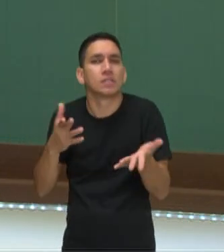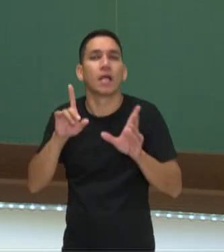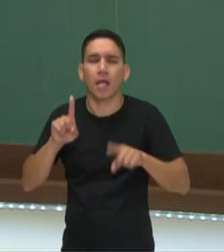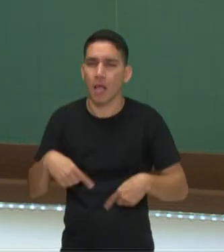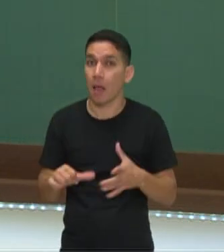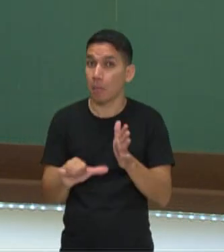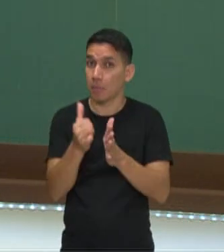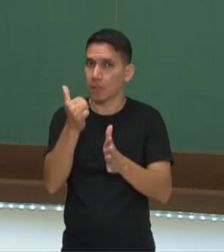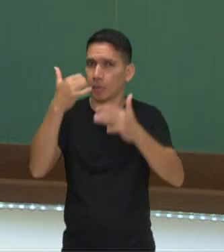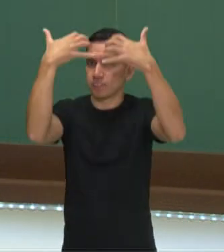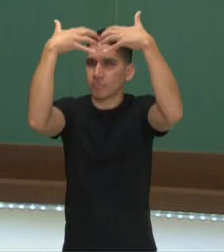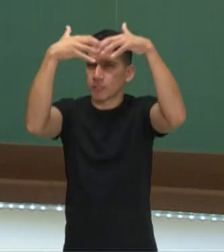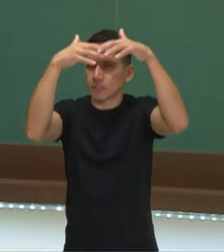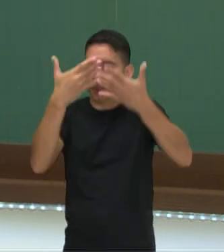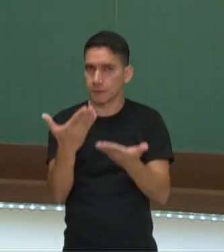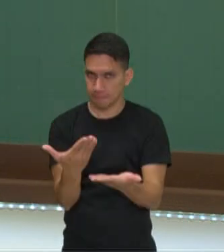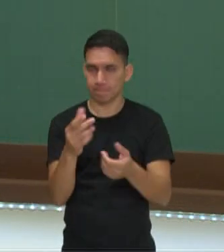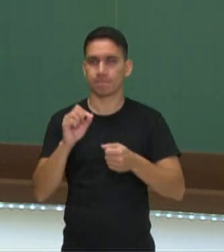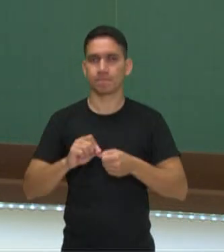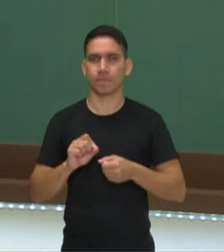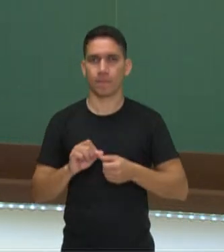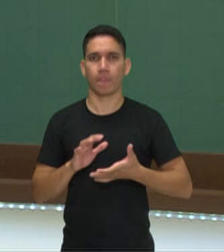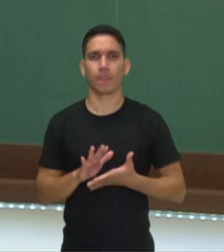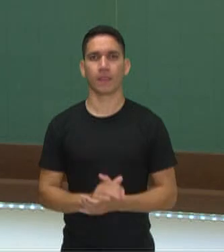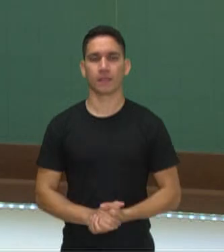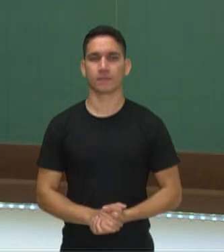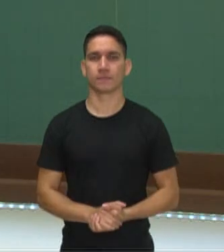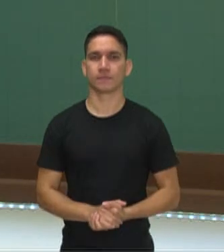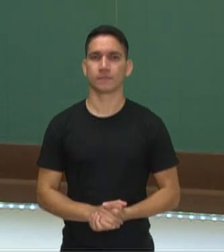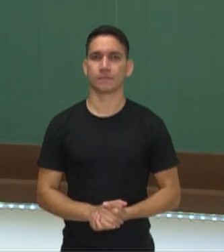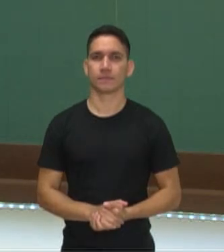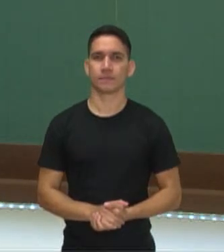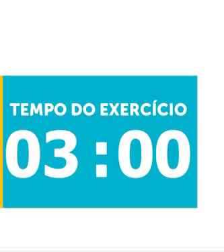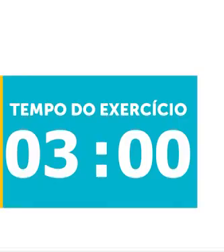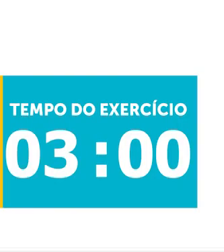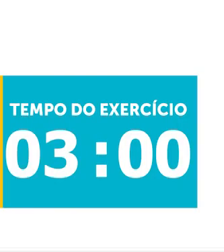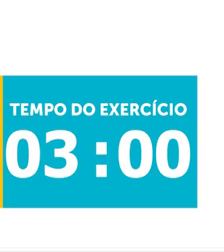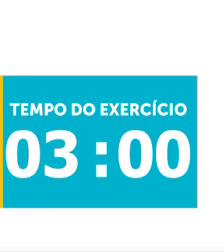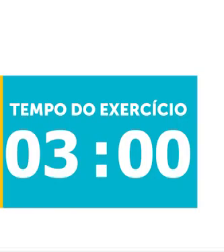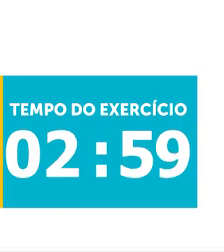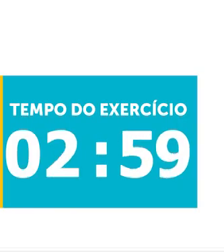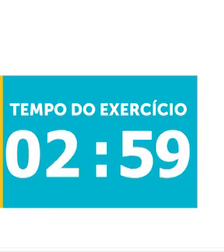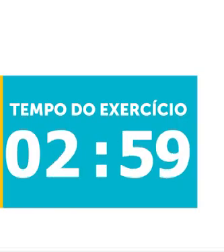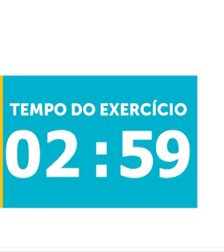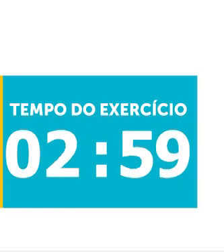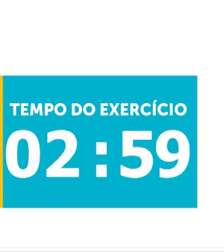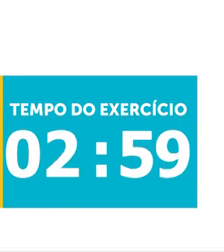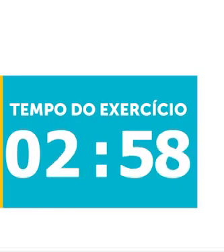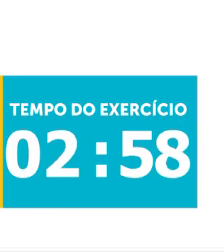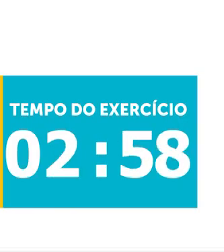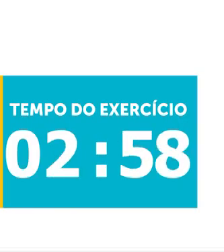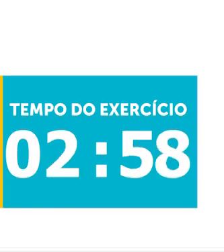essa primeira reflexão para vocês agora nesse momento.